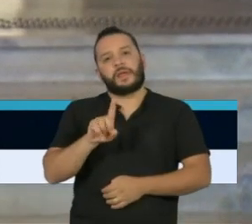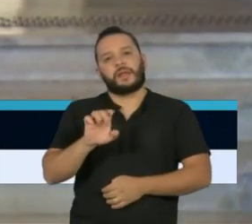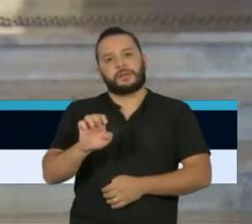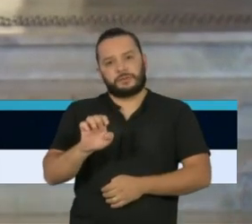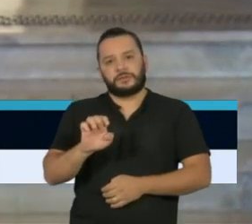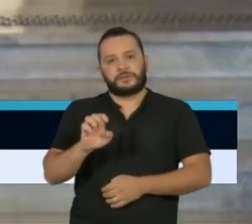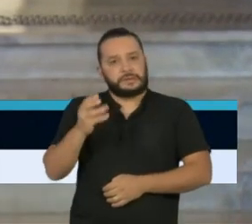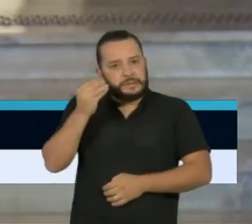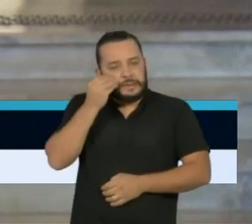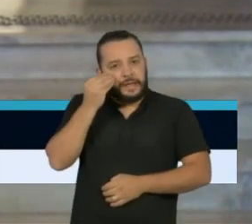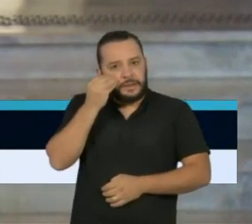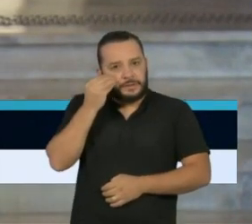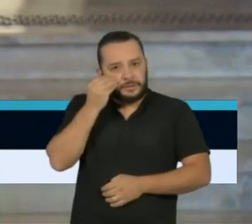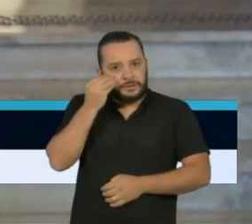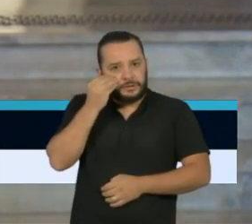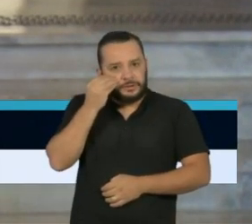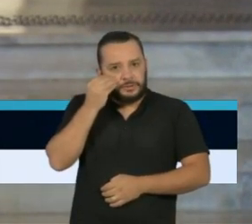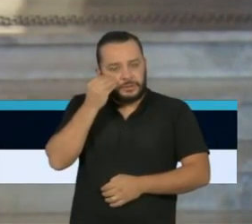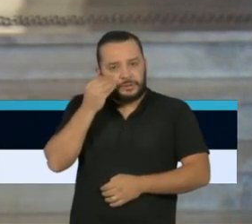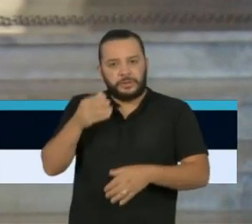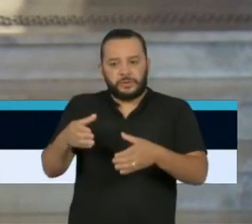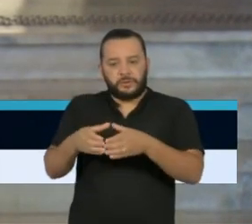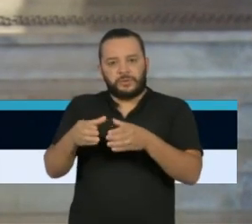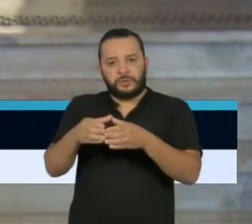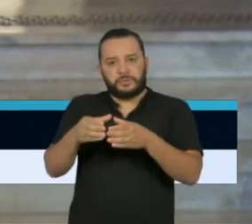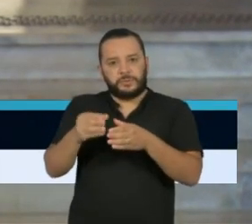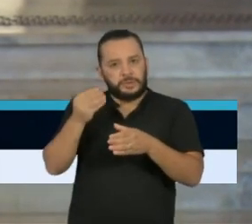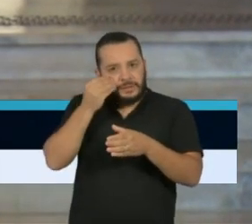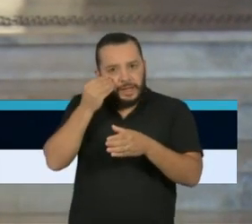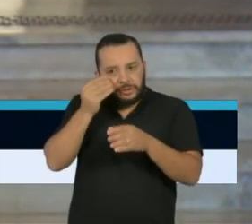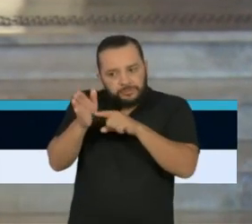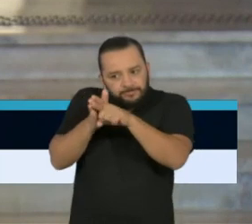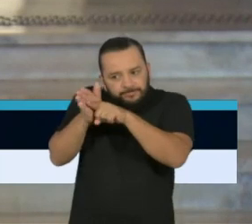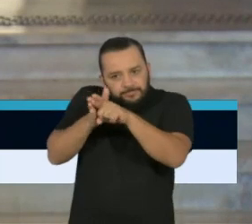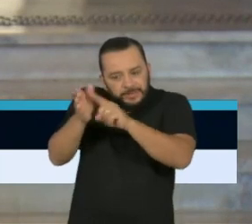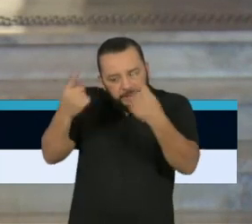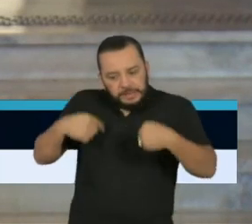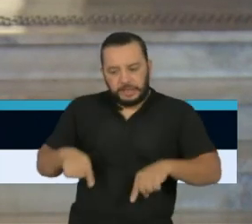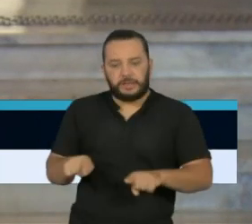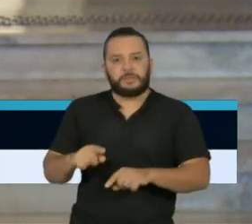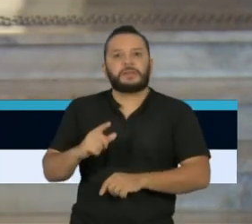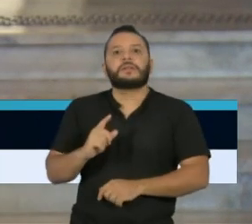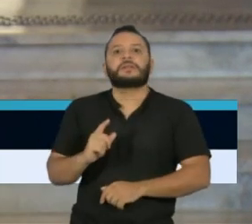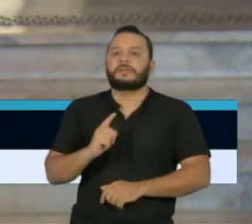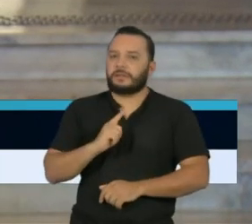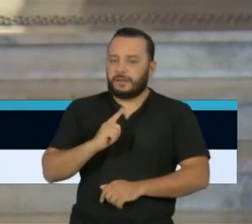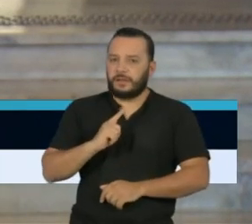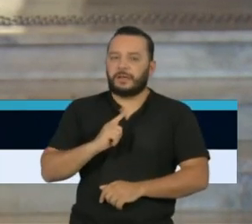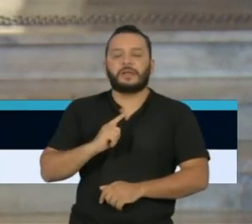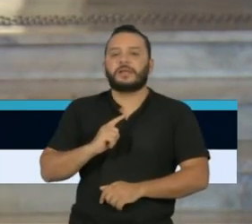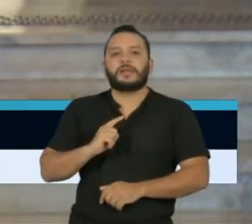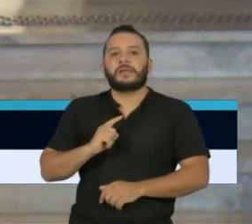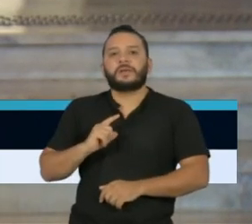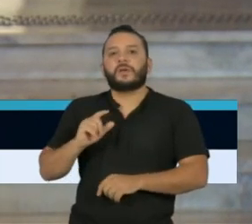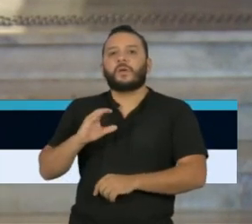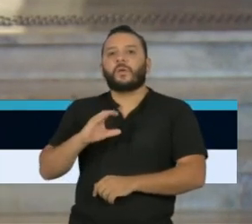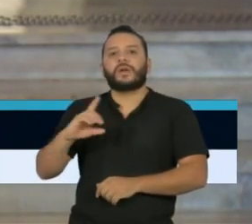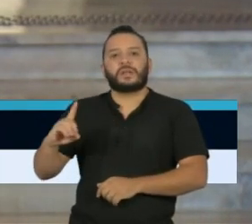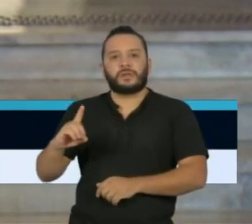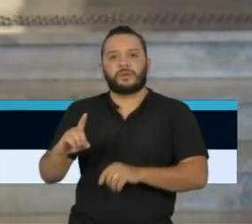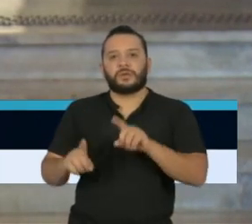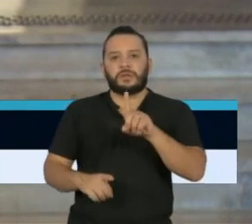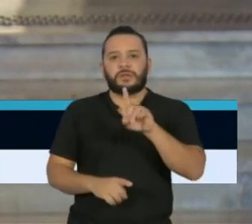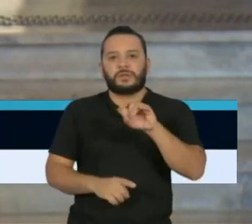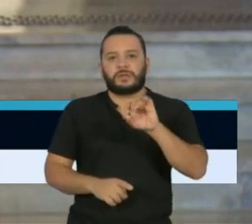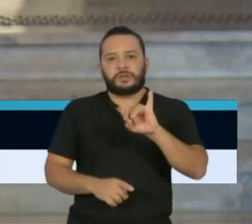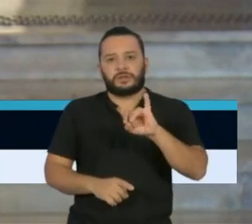de teste, né, de testagem, que é coordenada pelo Dr. Dimas Covas. Ela é